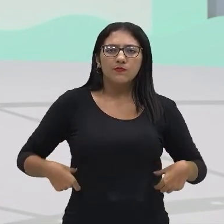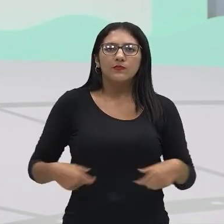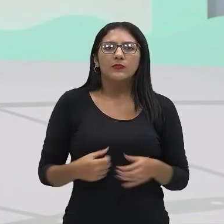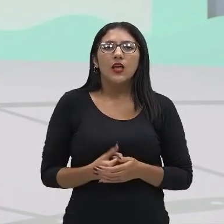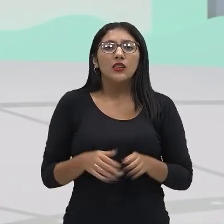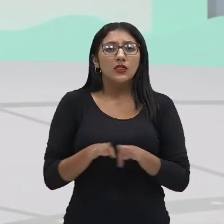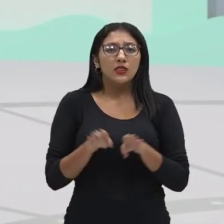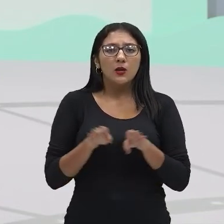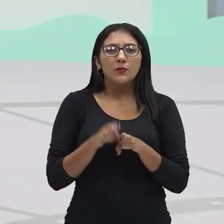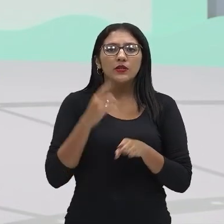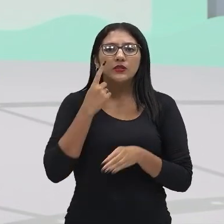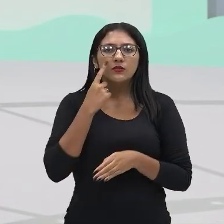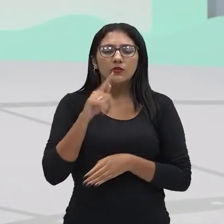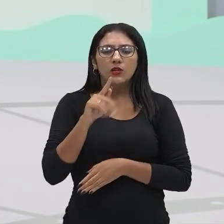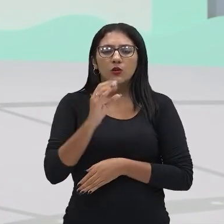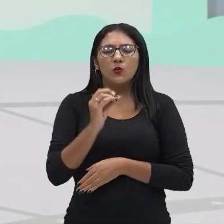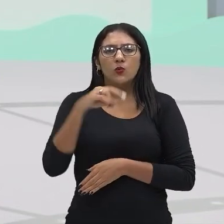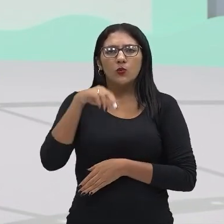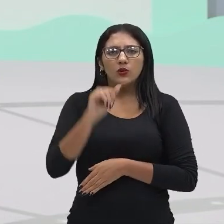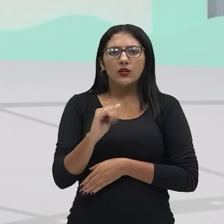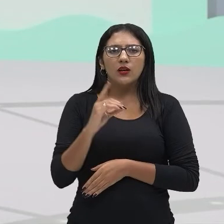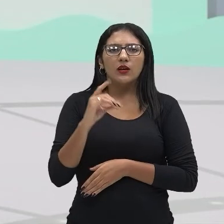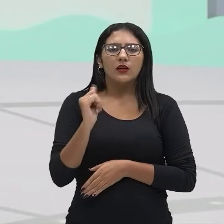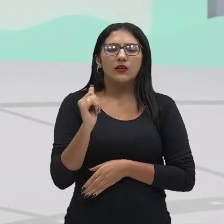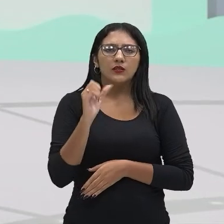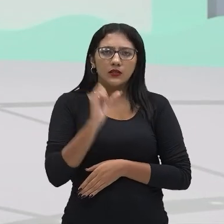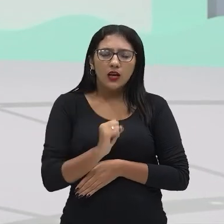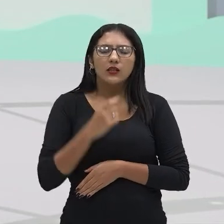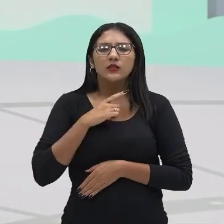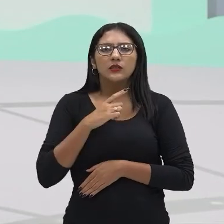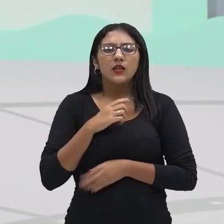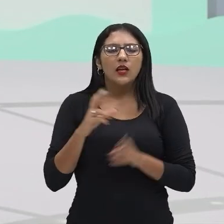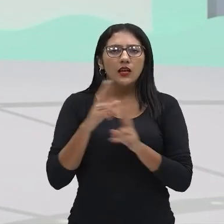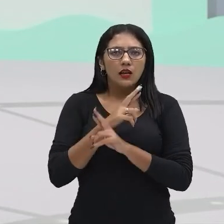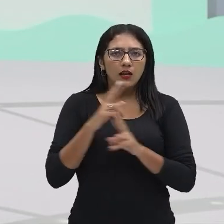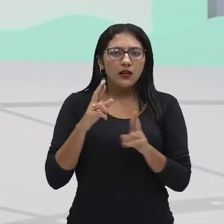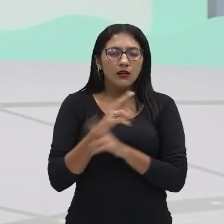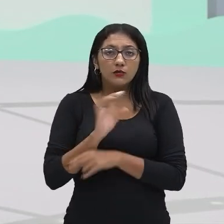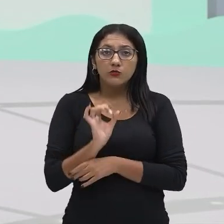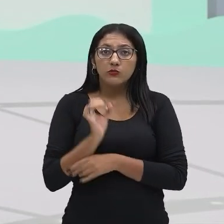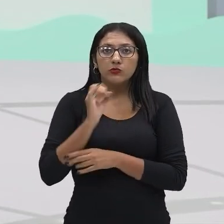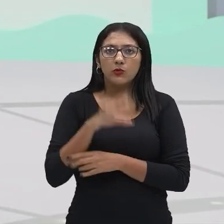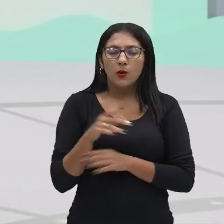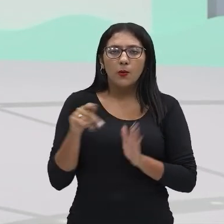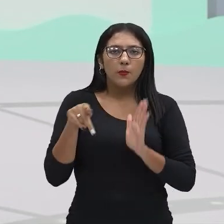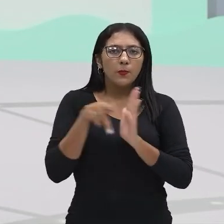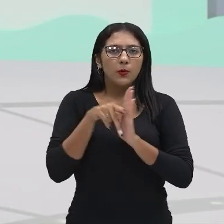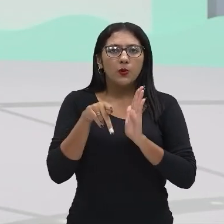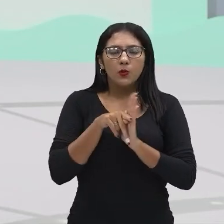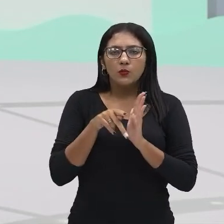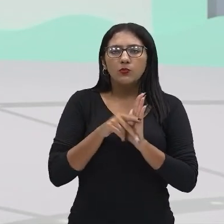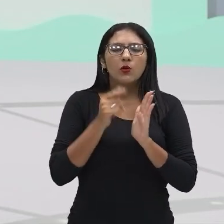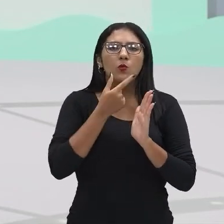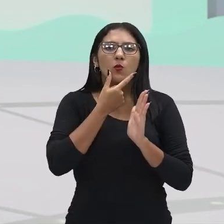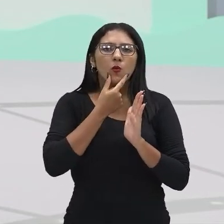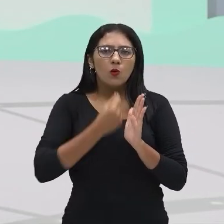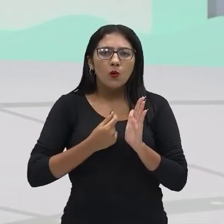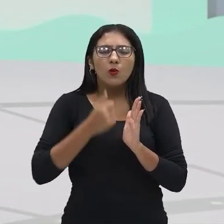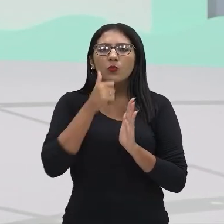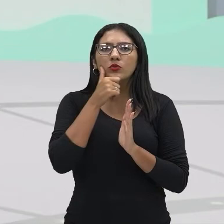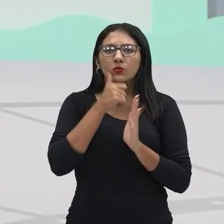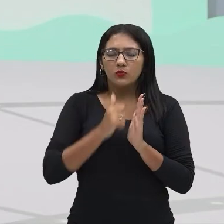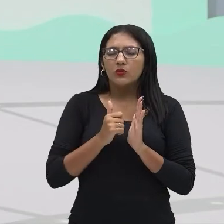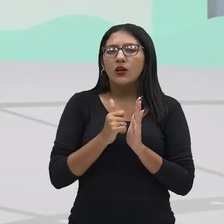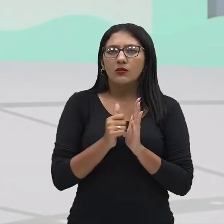falamos também das gônadas. As gônadas são glândulas endócrinas que produzem hormônios sexuais, que são os ovários